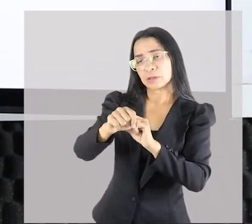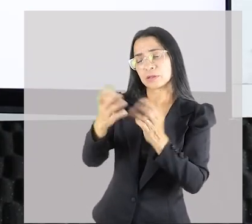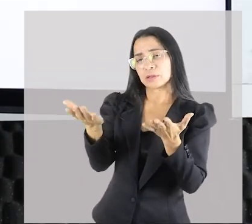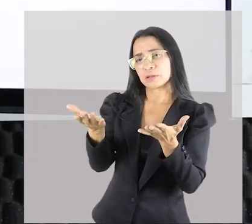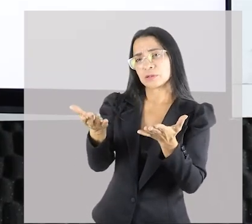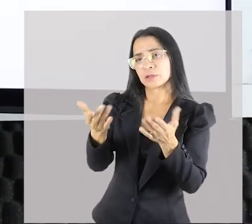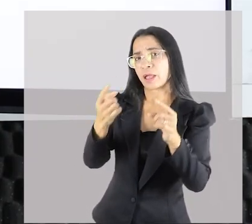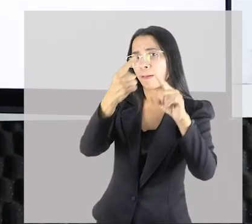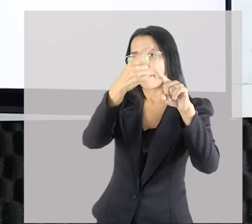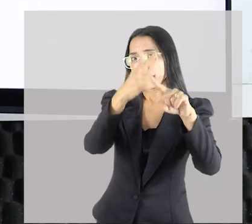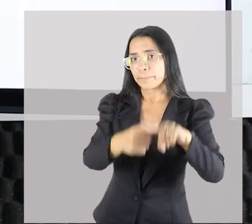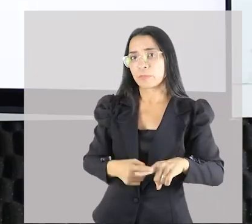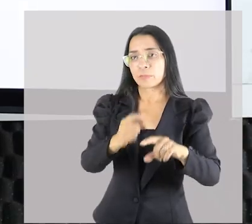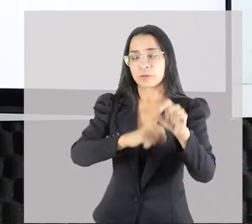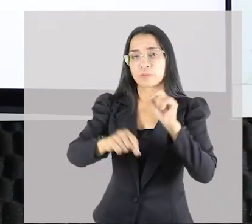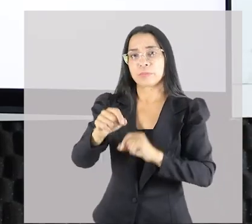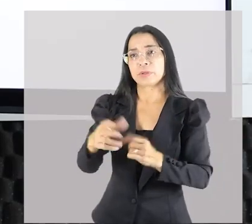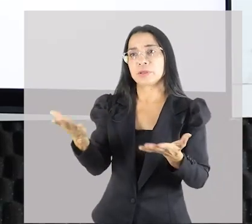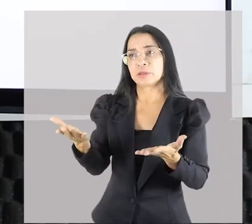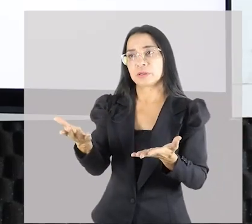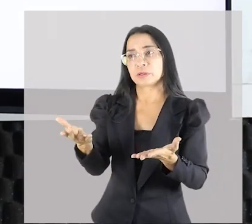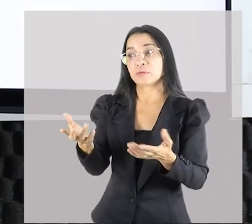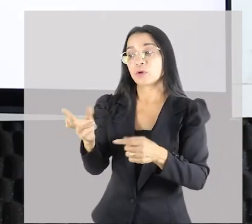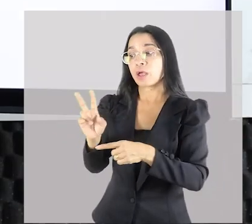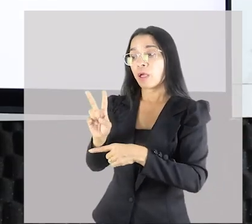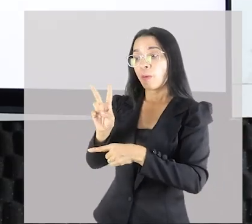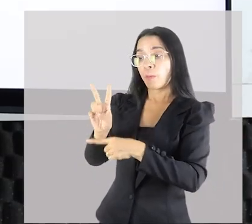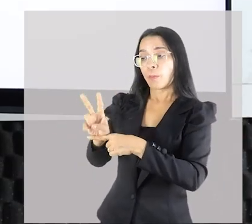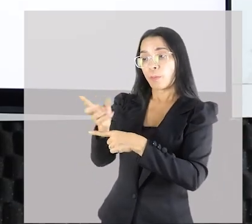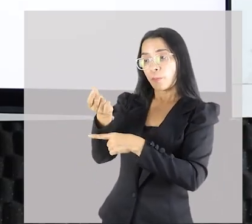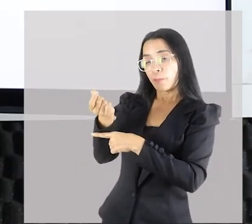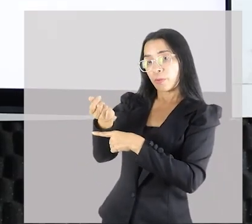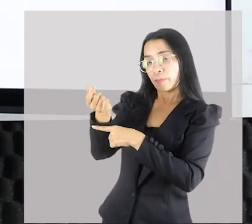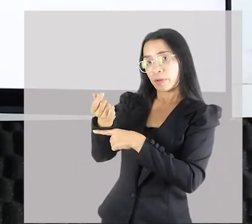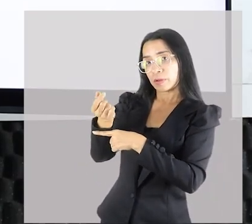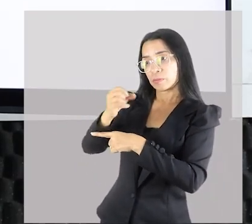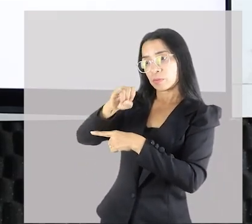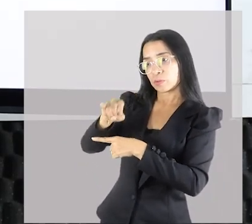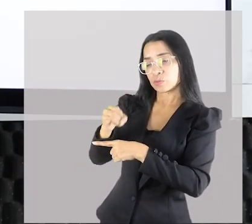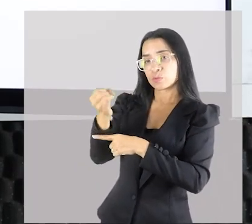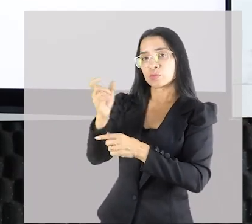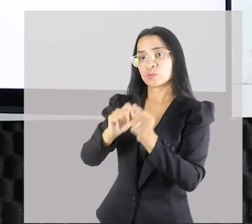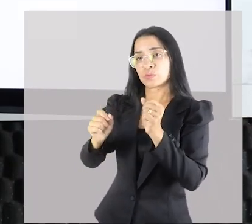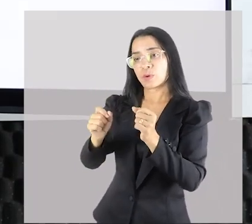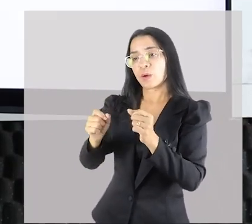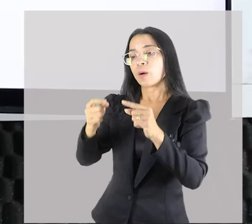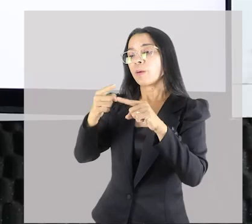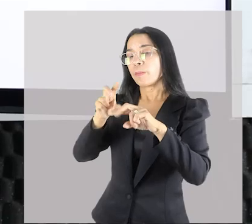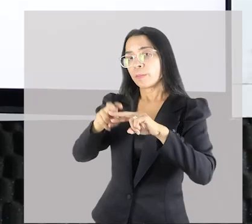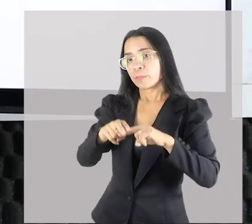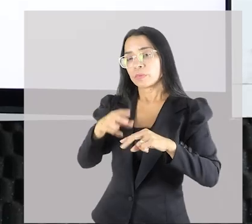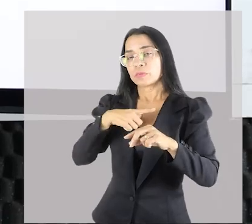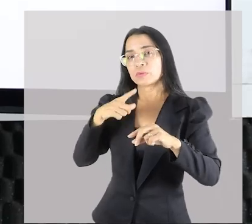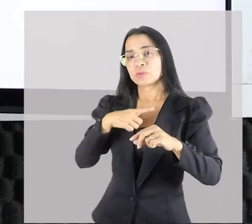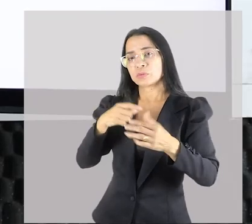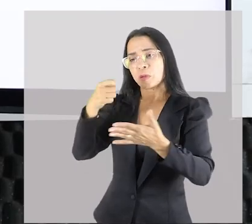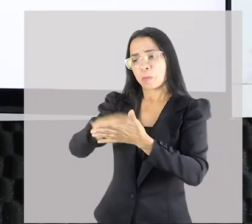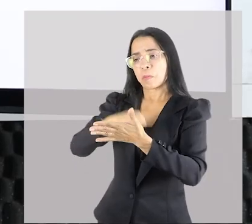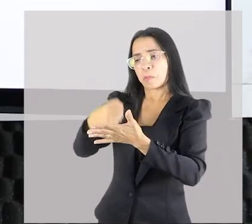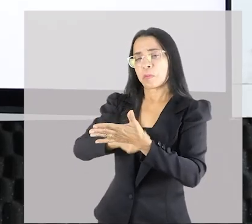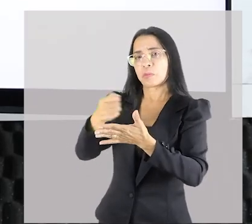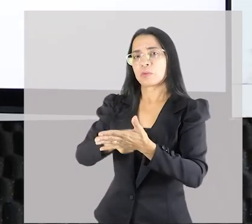juros. Para dizer que isso, de fato, não deveria acontecer. Por isso que vai ter um embate muito grande entre igreja católica